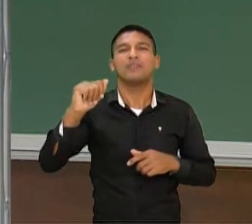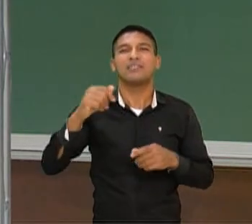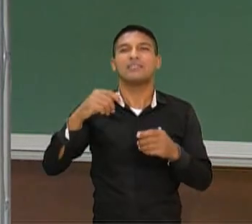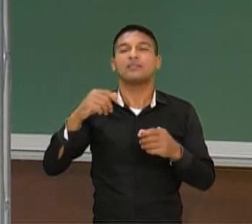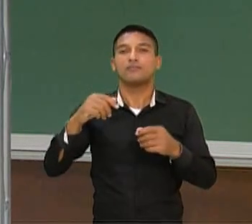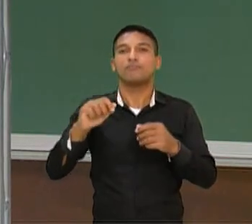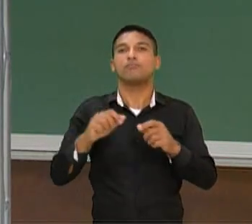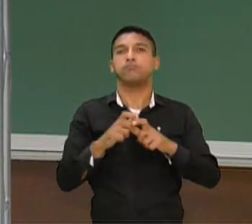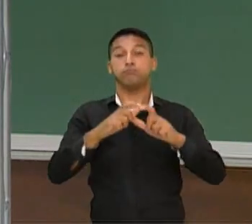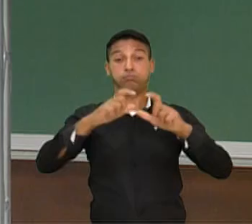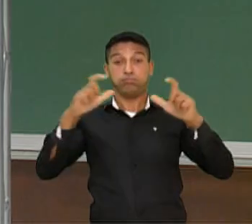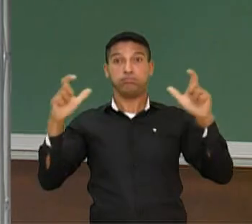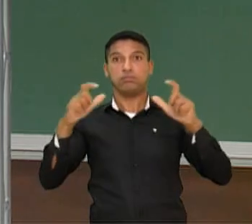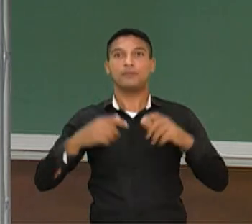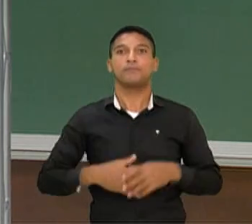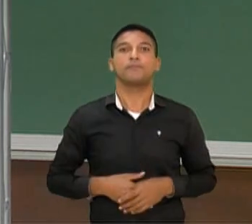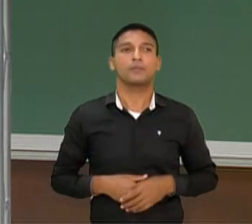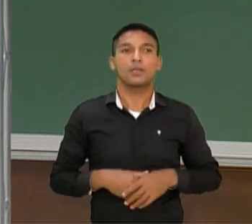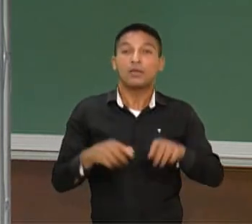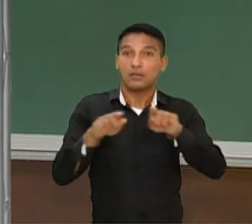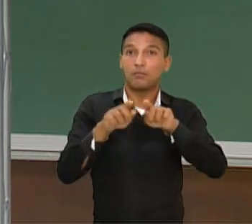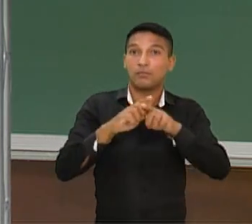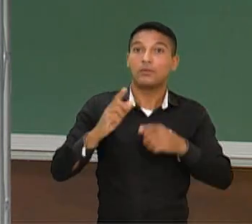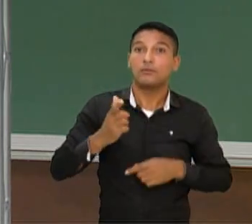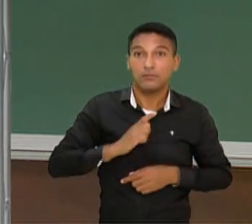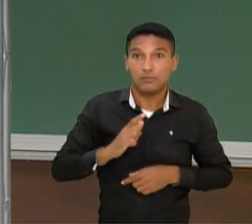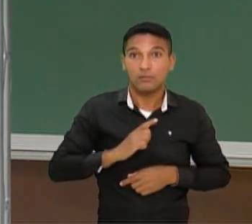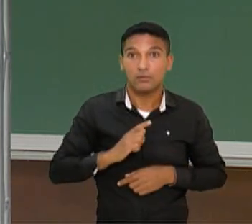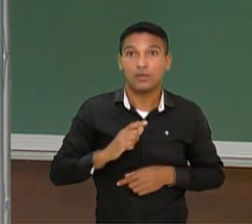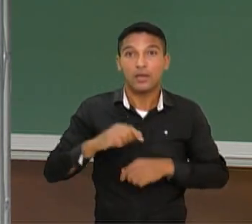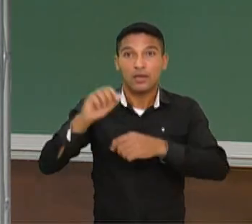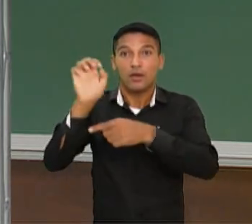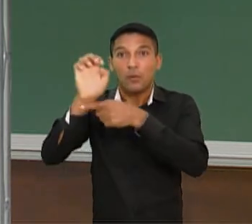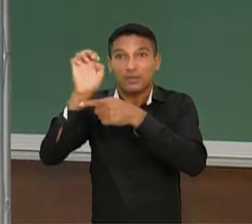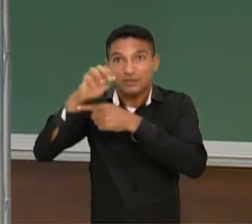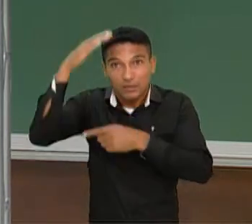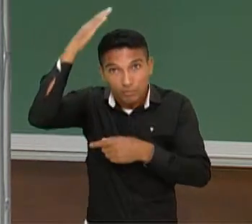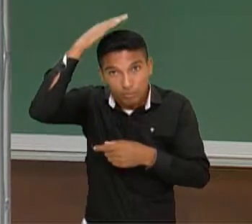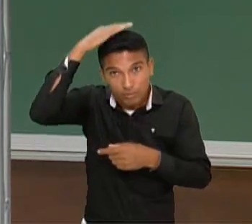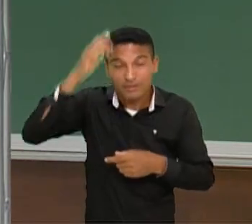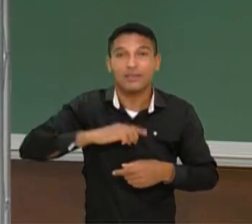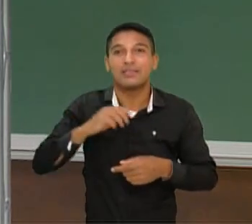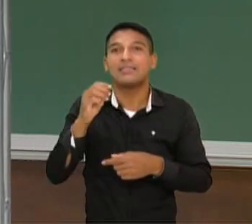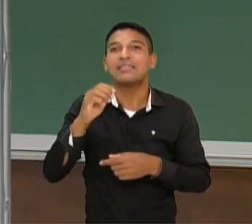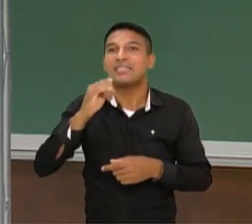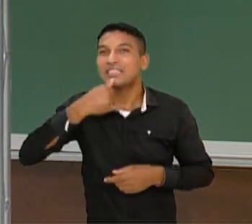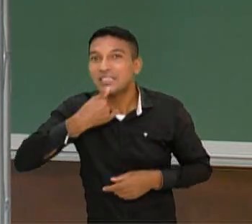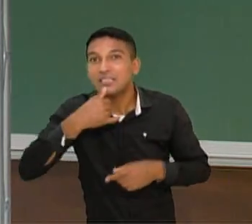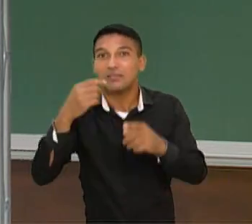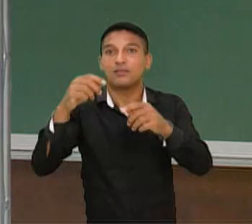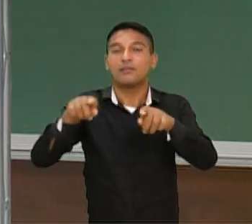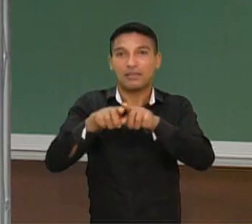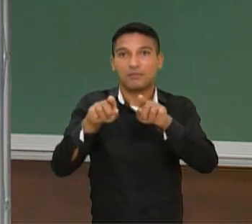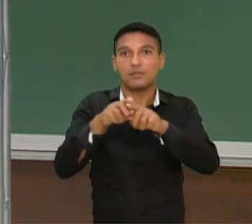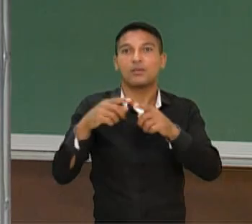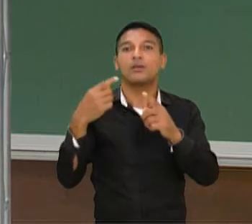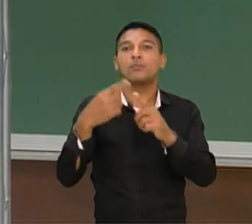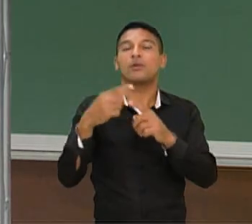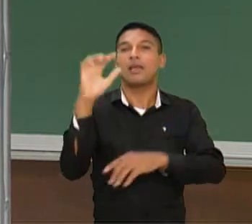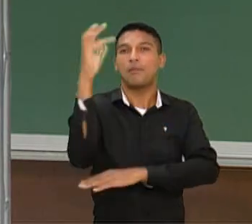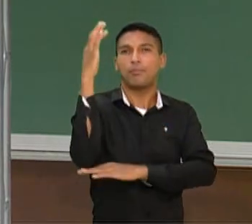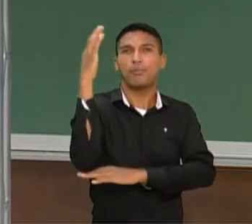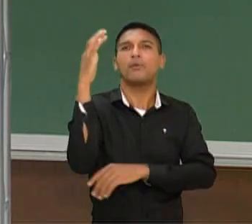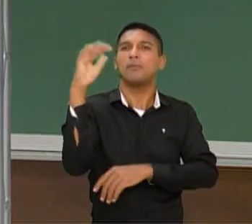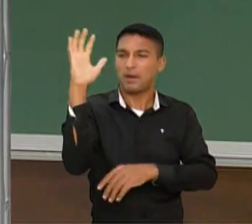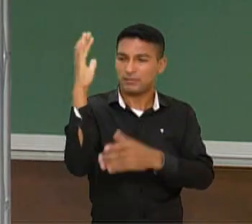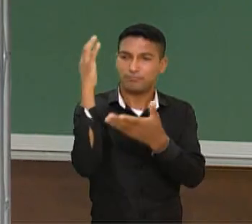triste no nosso estado. Nós também talvez sejamos um dos estados que mais danificou o meio ambiente em detrimento dessa ocupação e